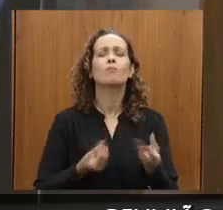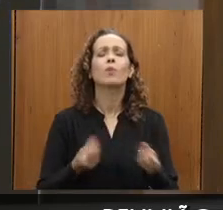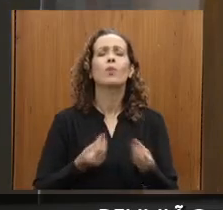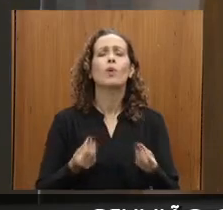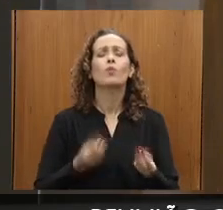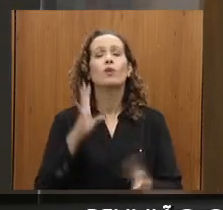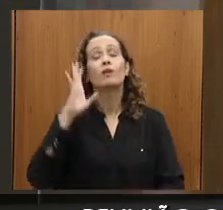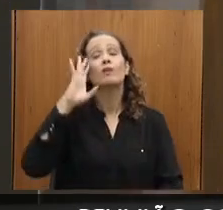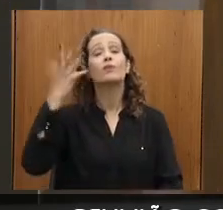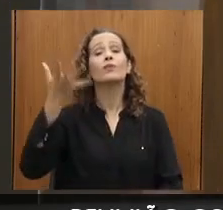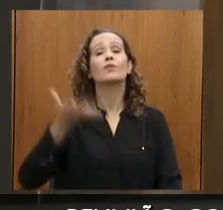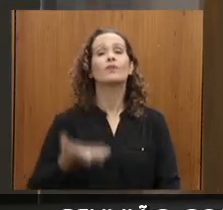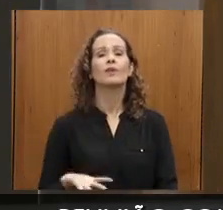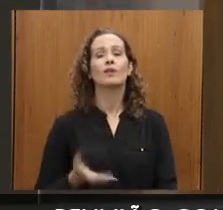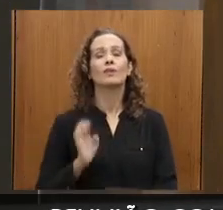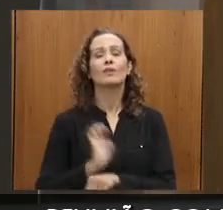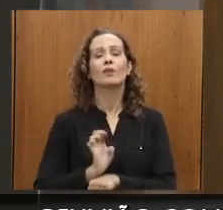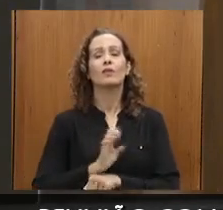presidenciáveis